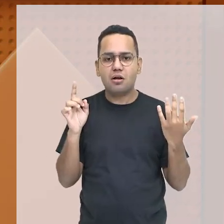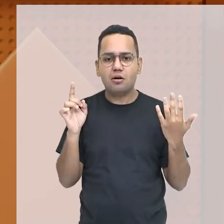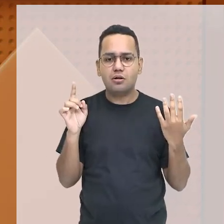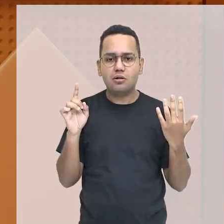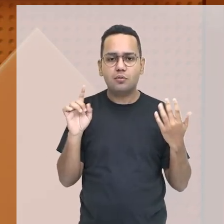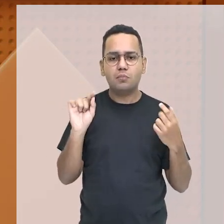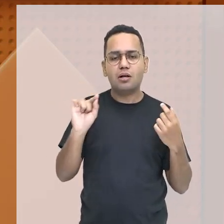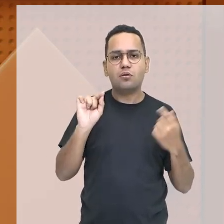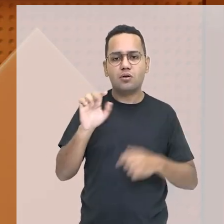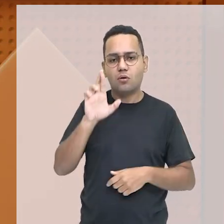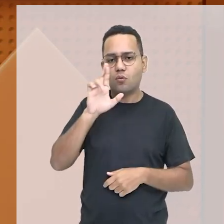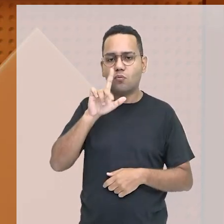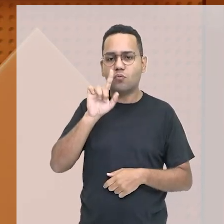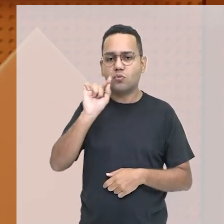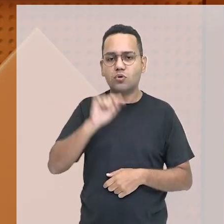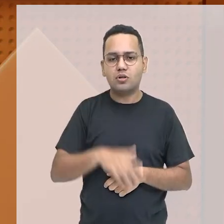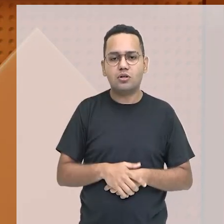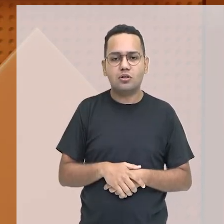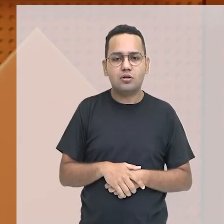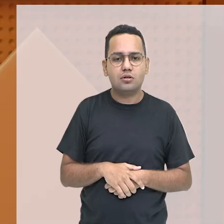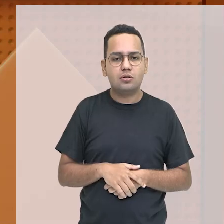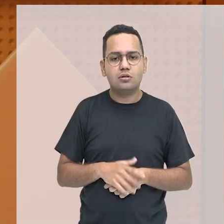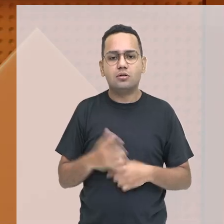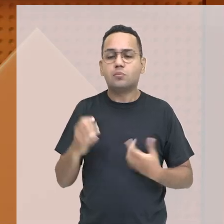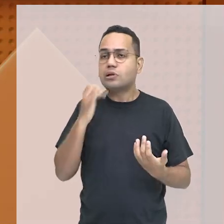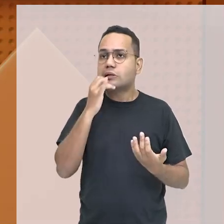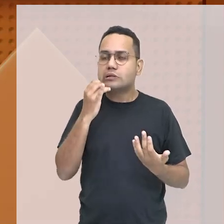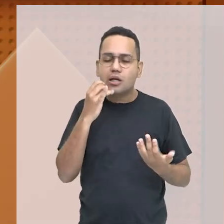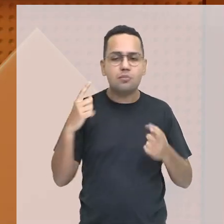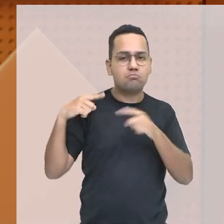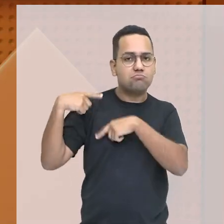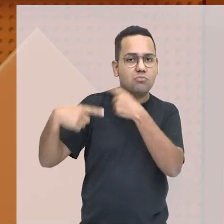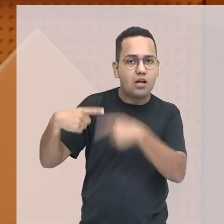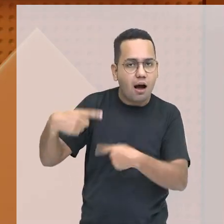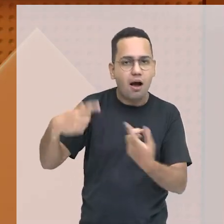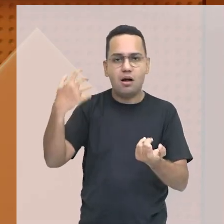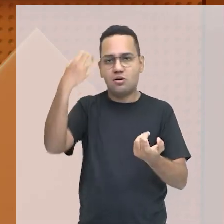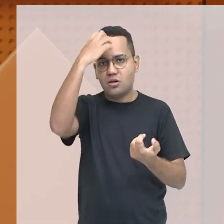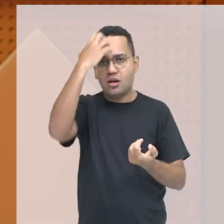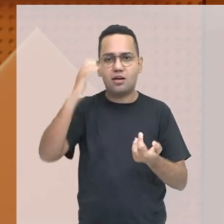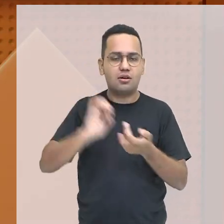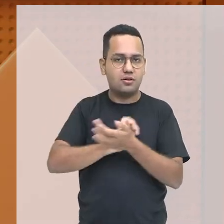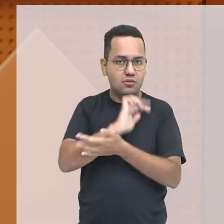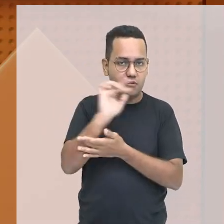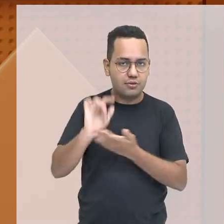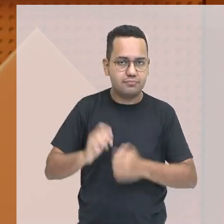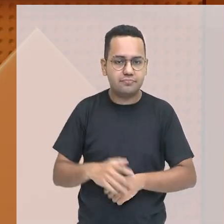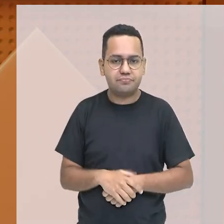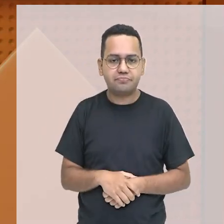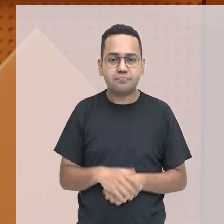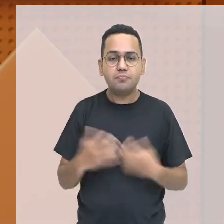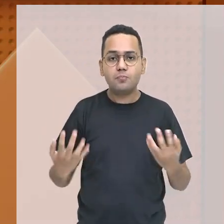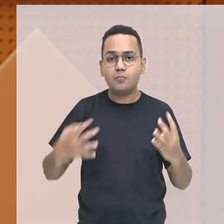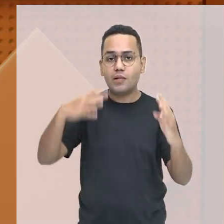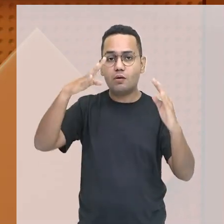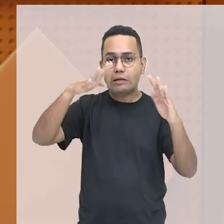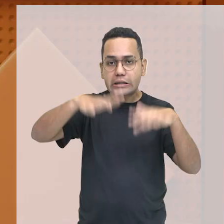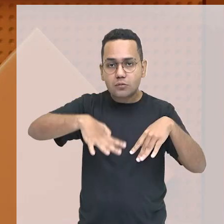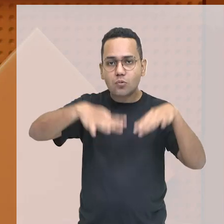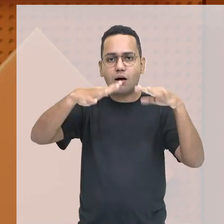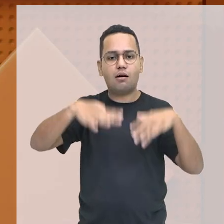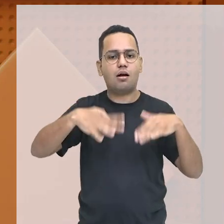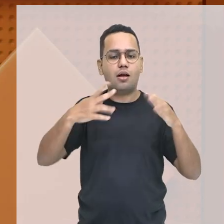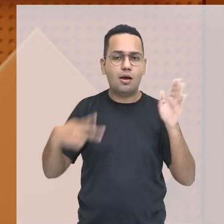com aquelas pessoas que vêm da linhagem de reis, de príncipes, de princesas, não é isso? Então esses rituais se mantêm na